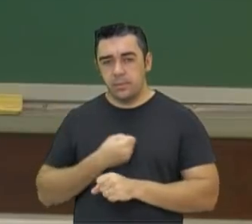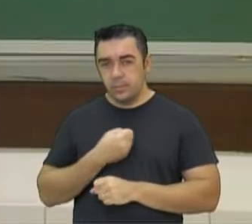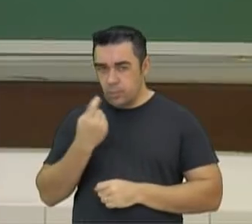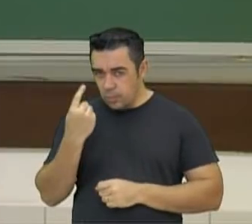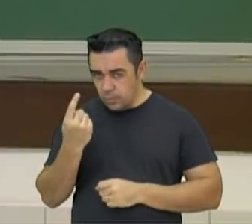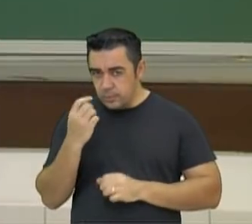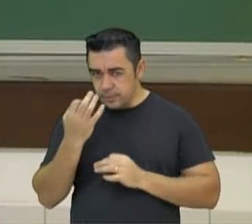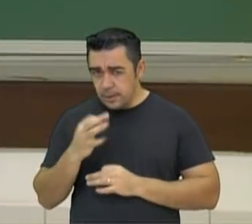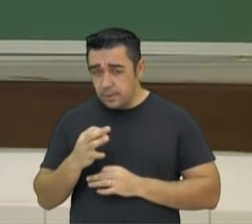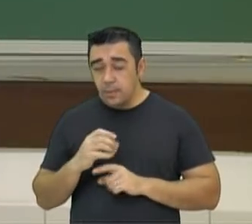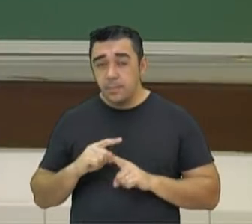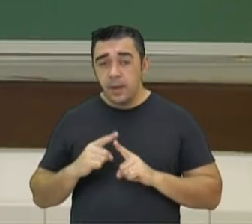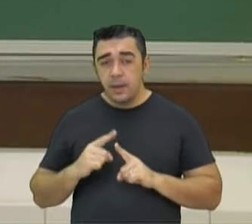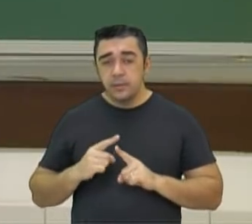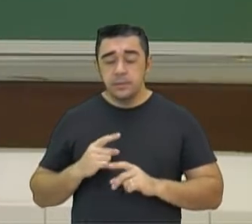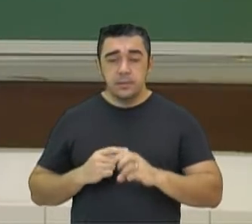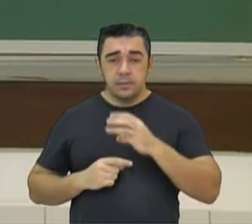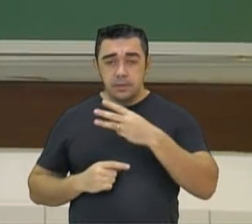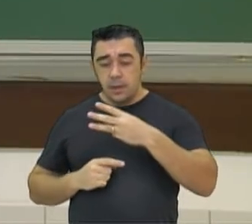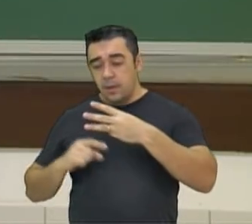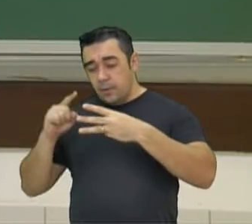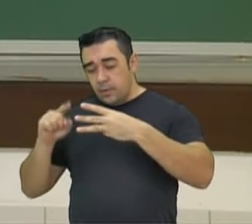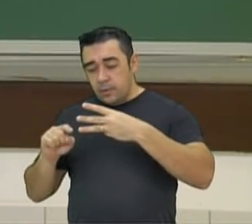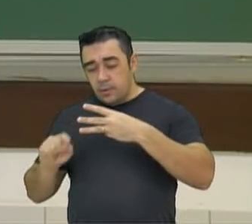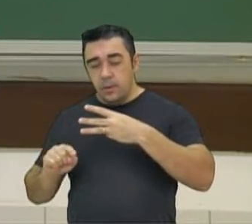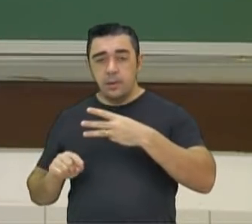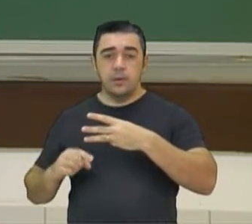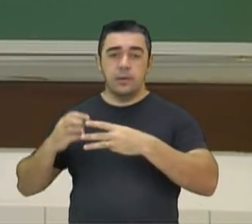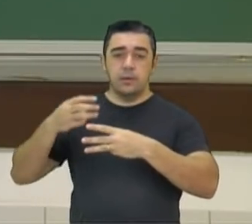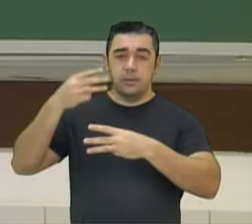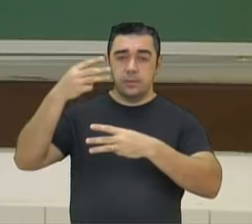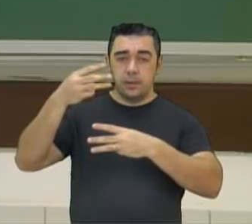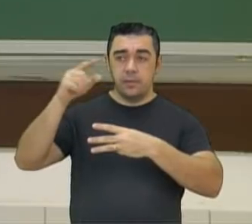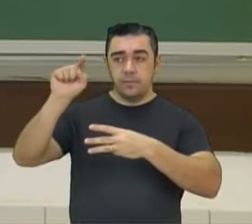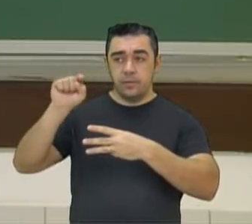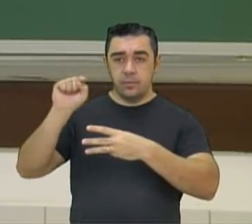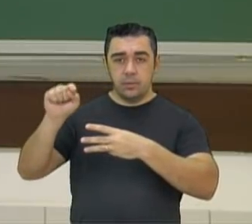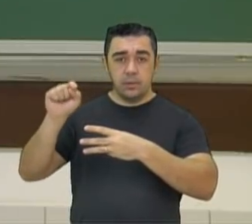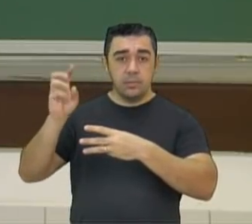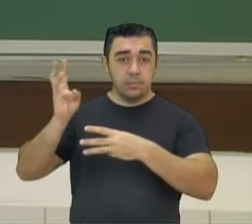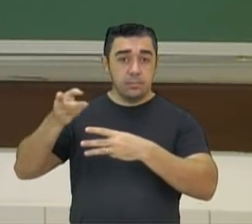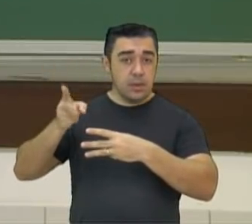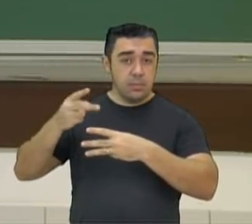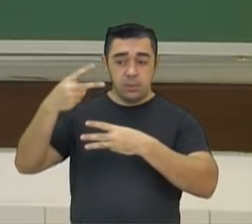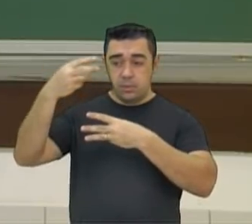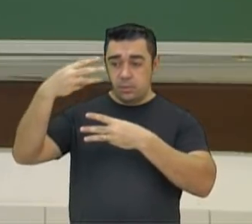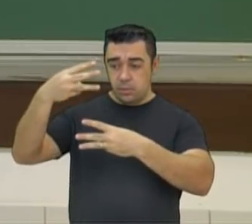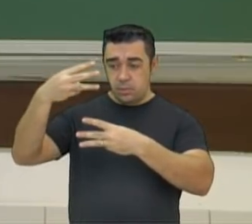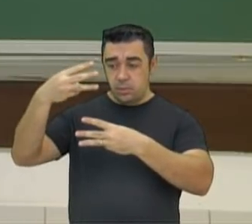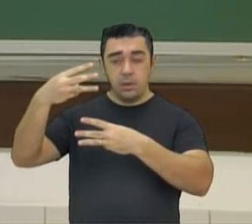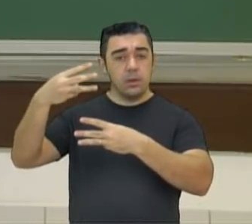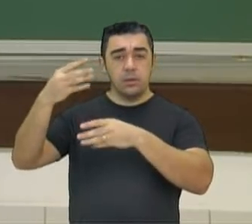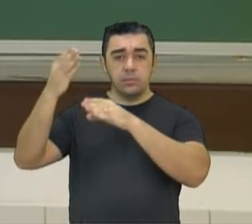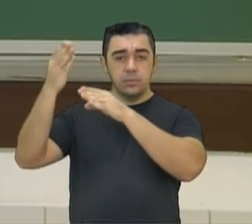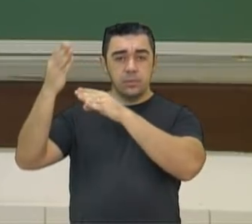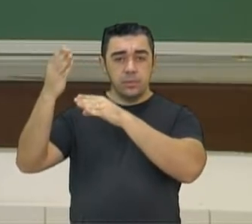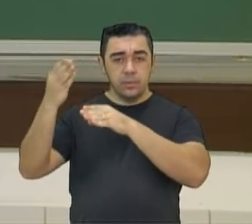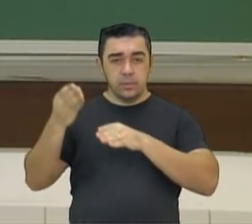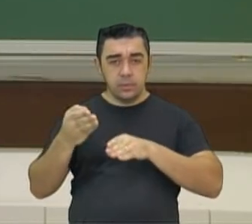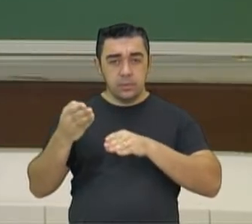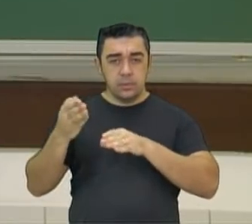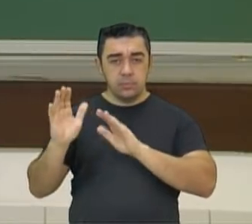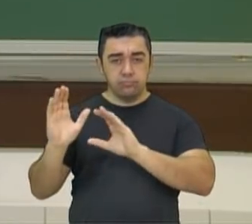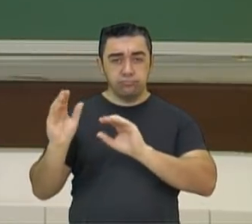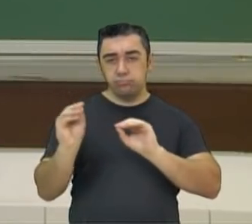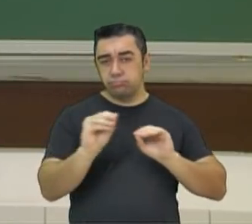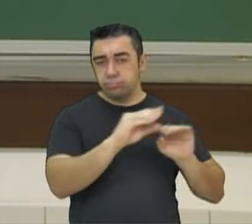é mesmo? Só que aqui, vejamos, temos o 3 fatorial. Então, não precisa irmos até lá o número 1.